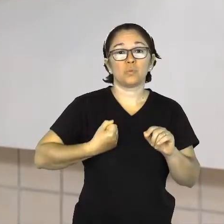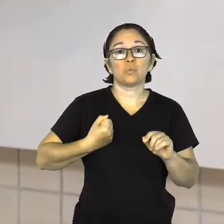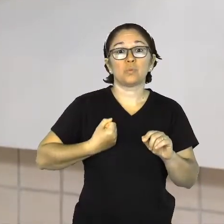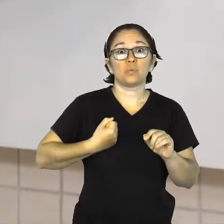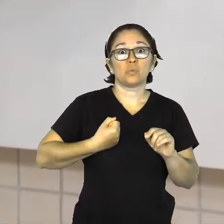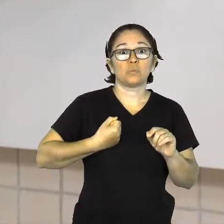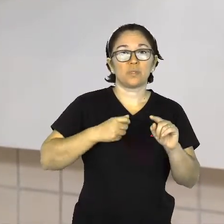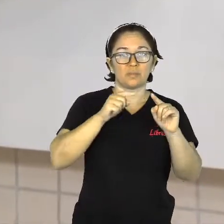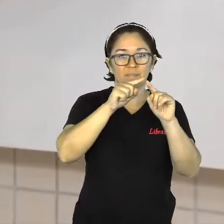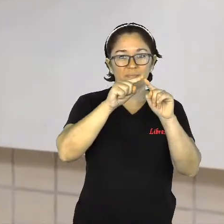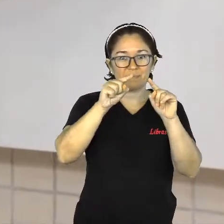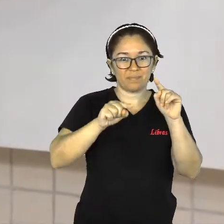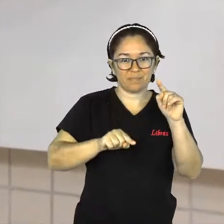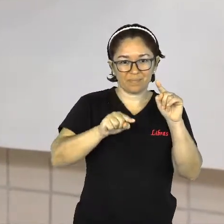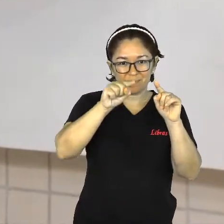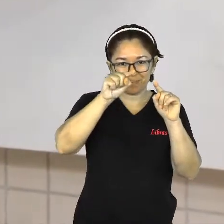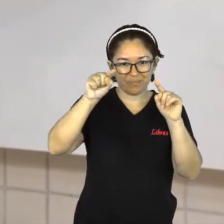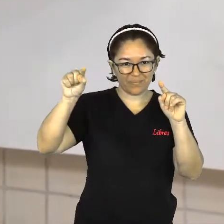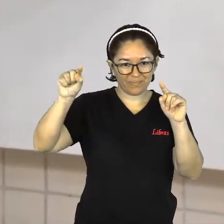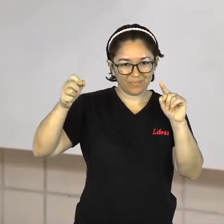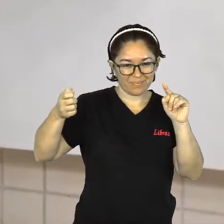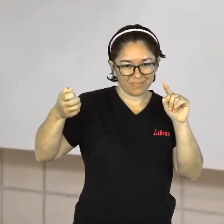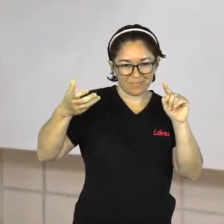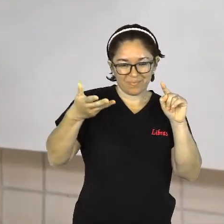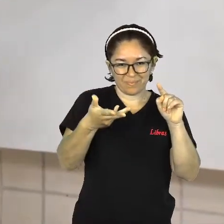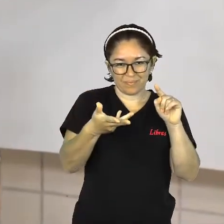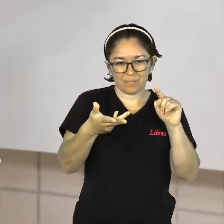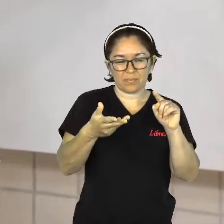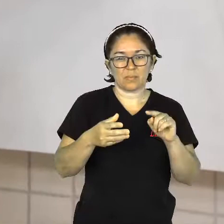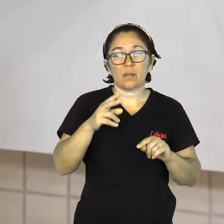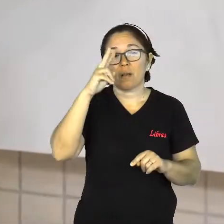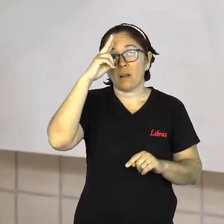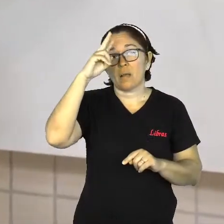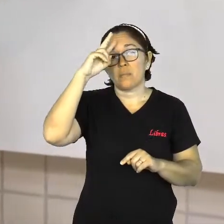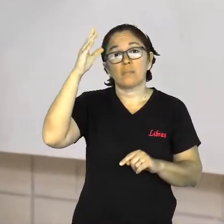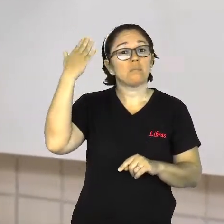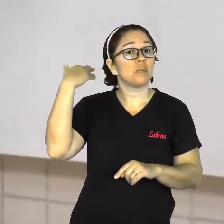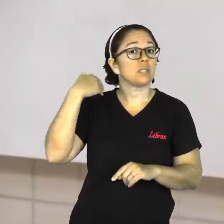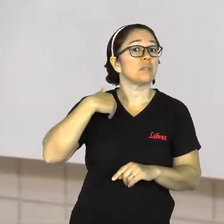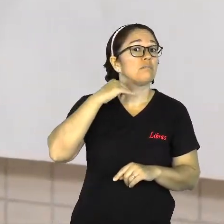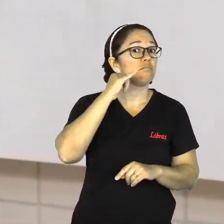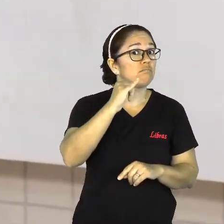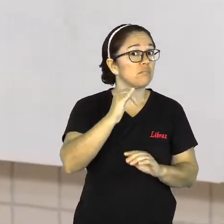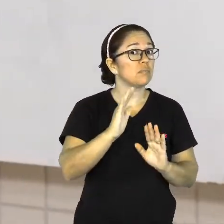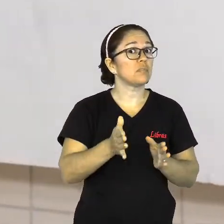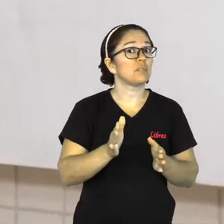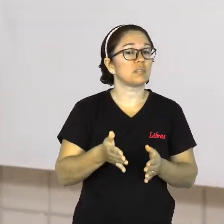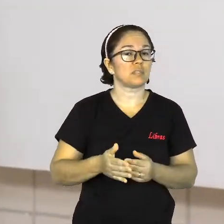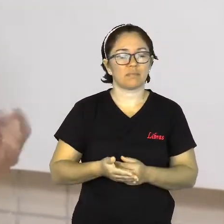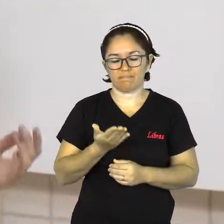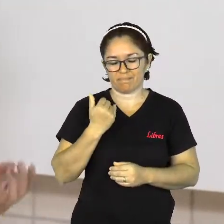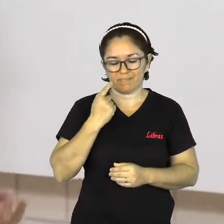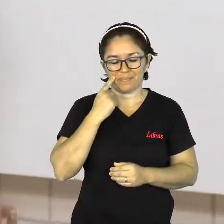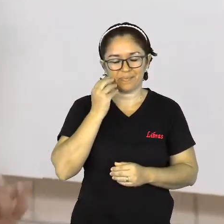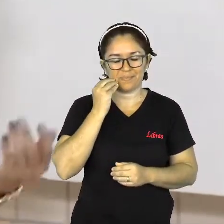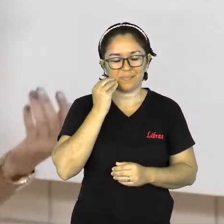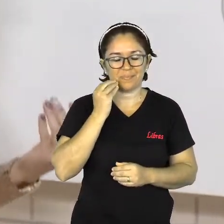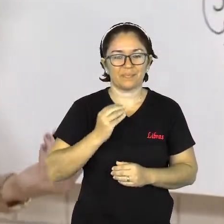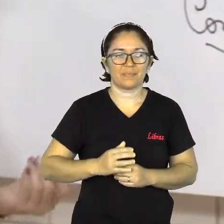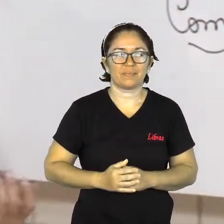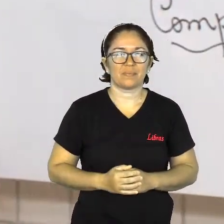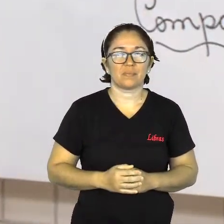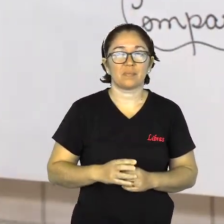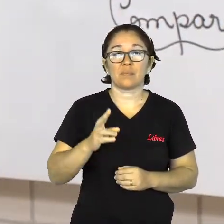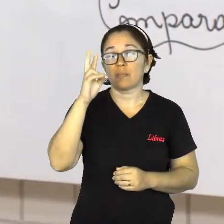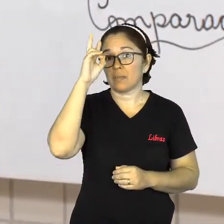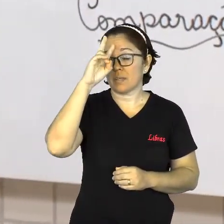vamos adentrar em alguns pontos que eu comentei na aula anterior. Venham comigo, olha só. Então,